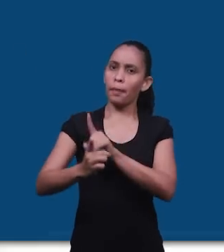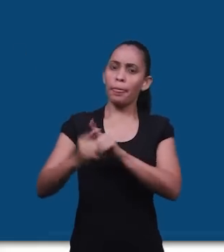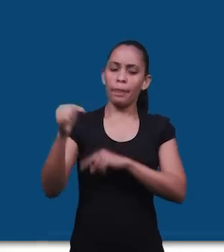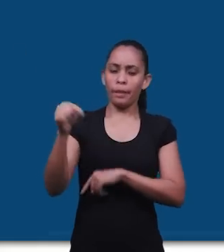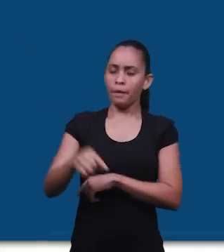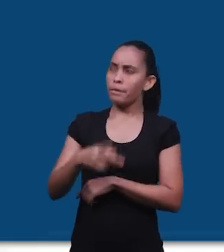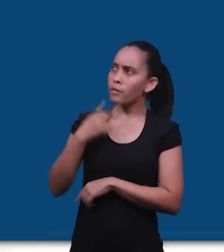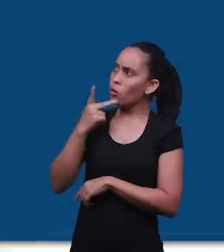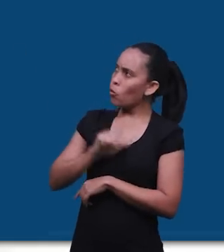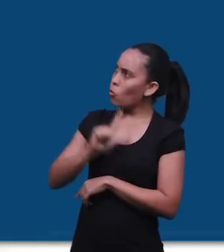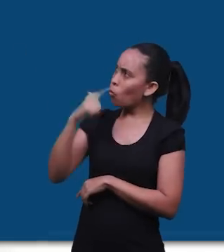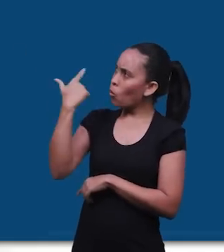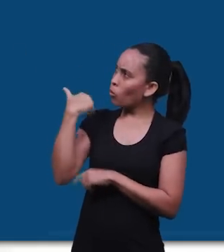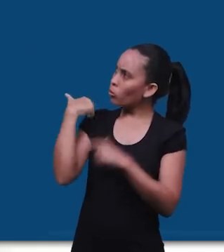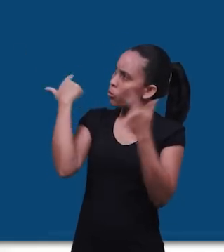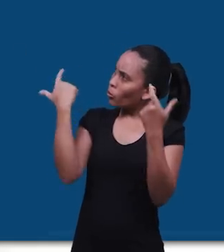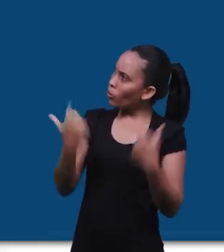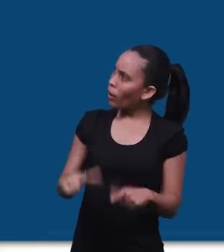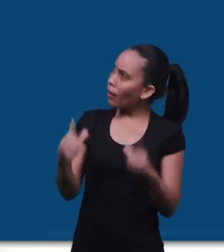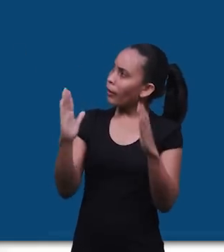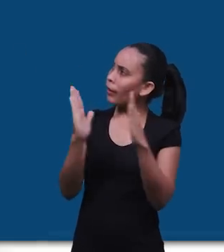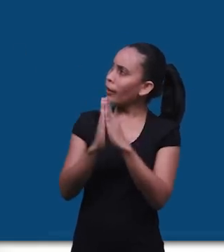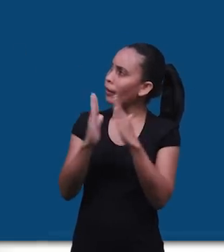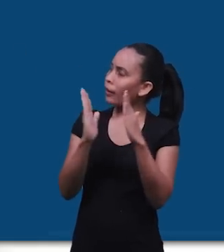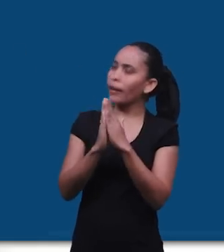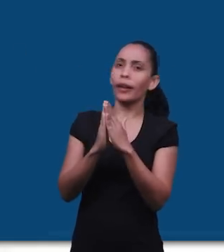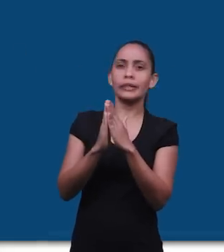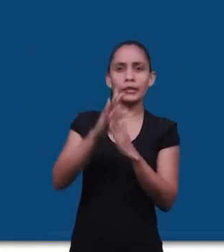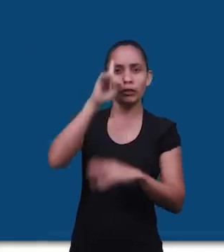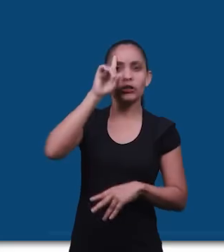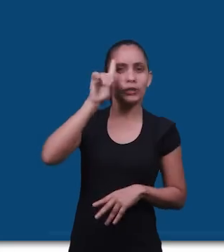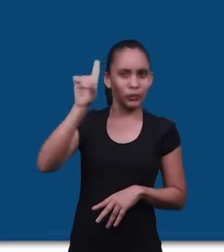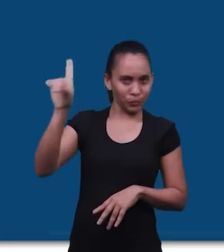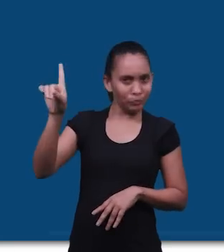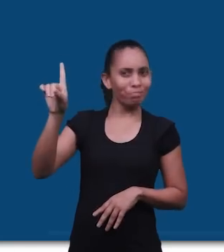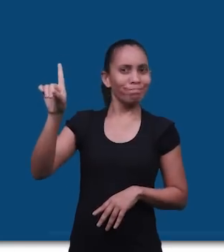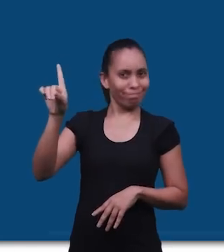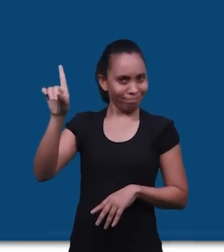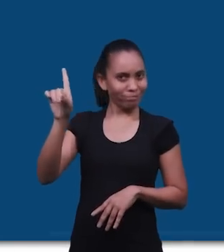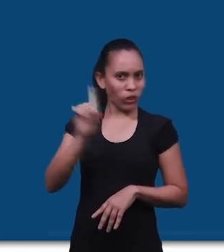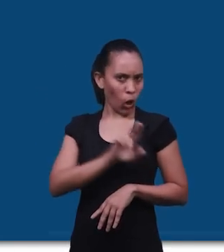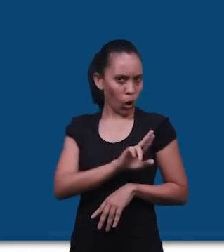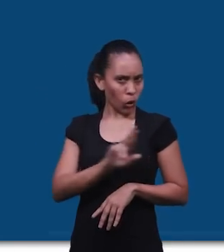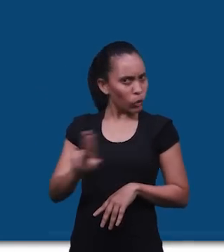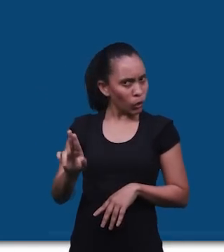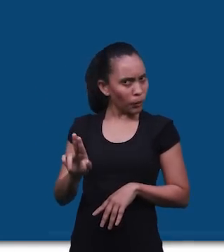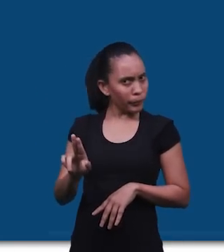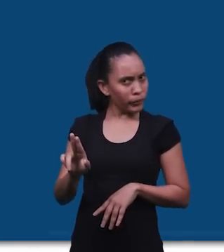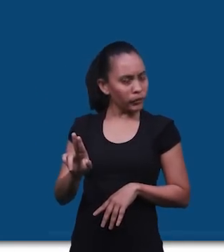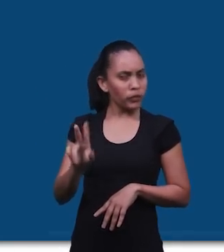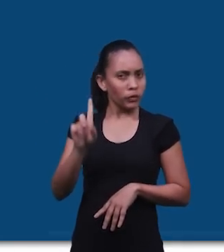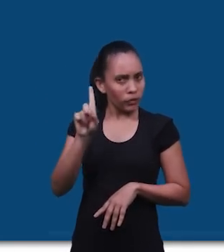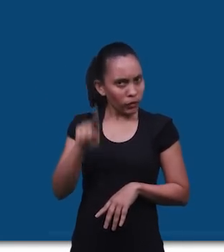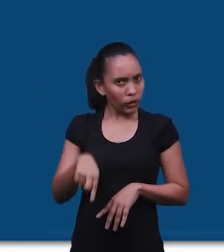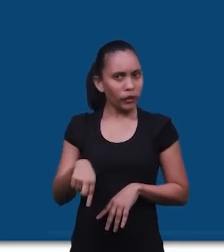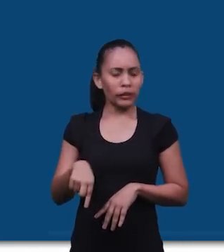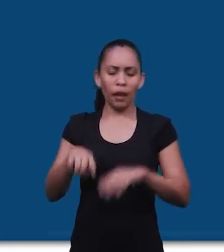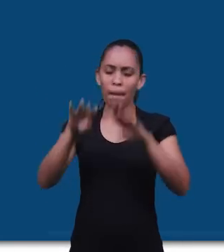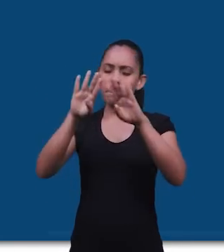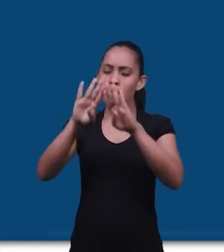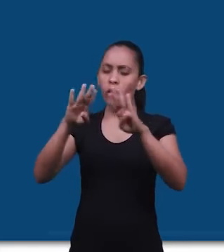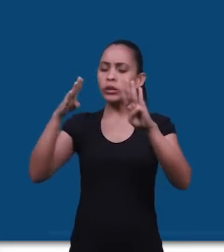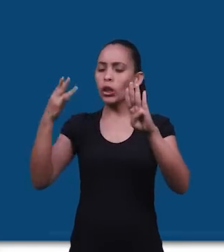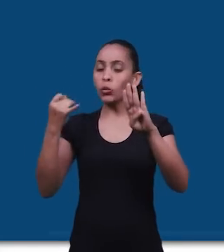ele disse: esse não é outro lugar senão a casa de Deus. Betel significa casa de Deus. E esta é a porta dos céus.